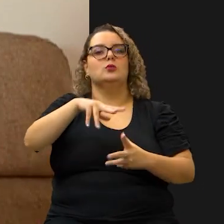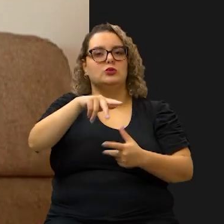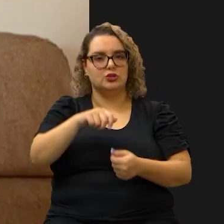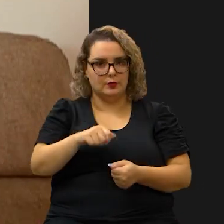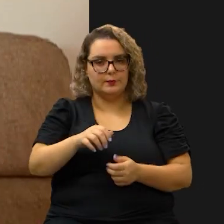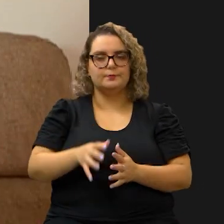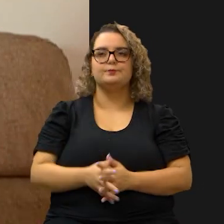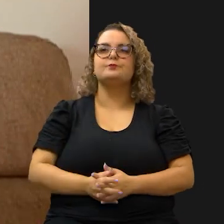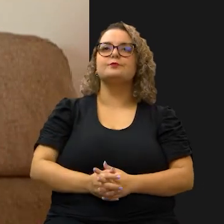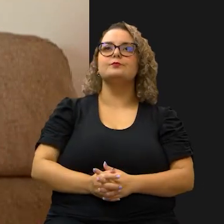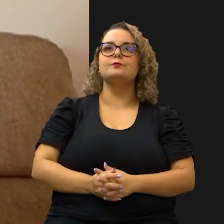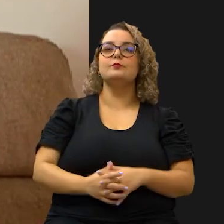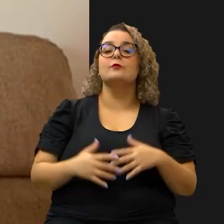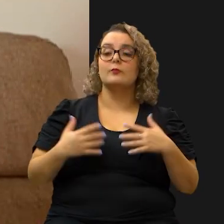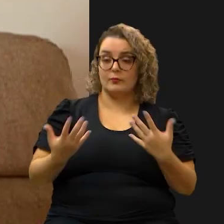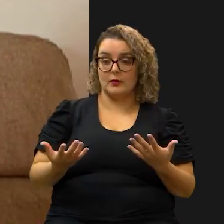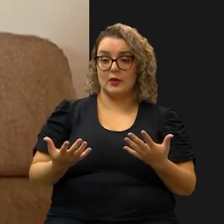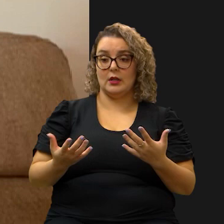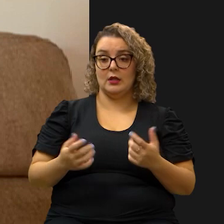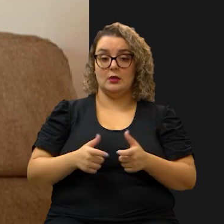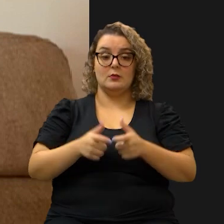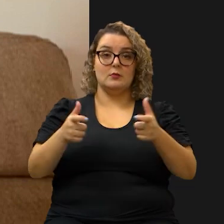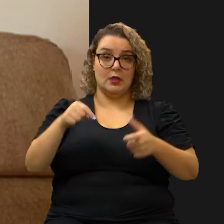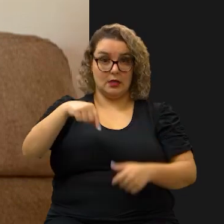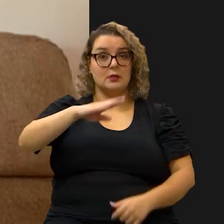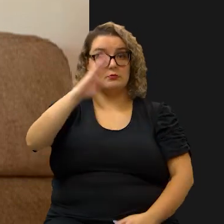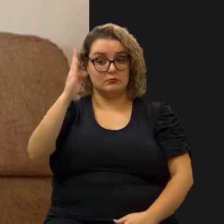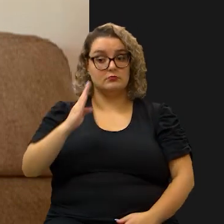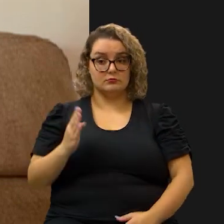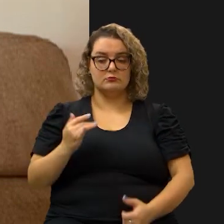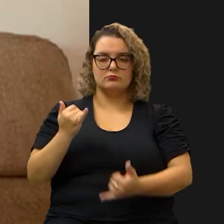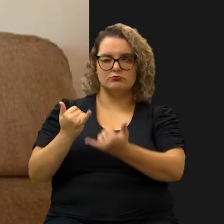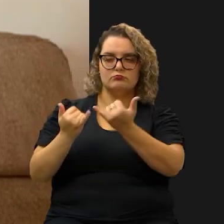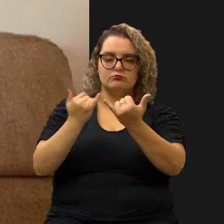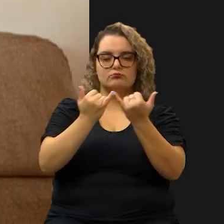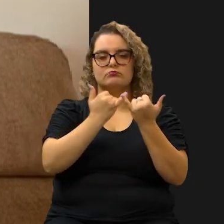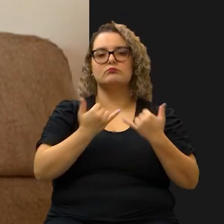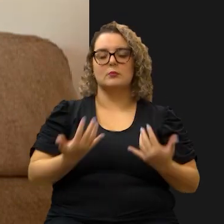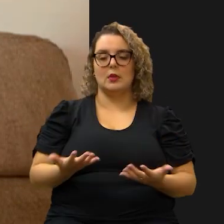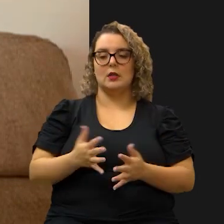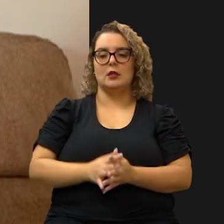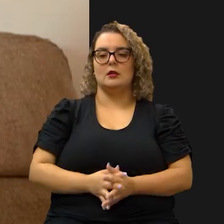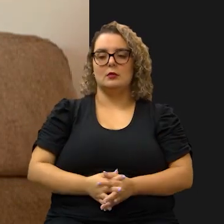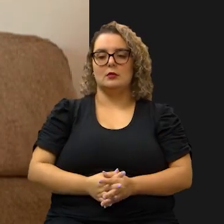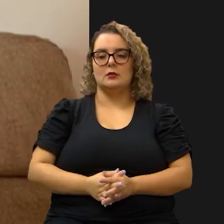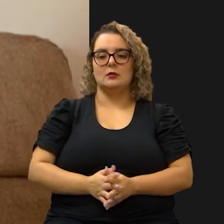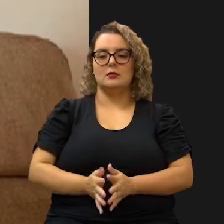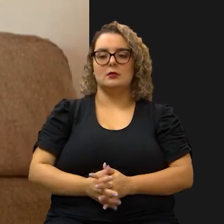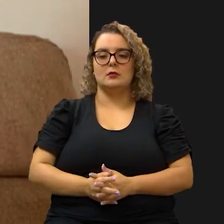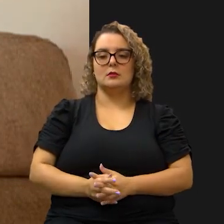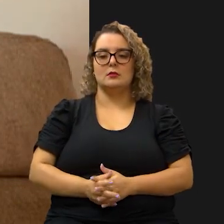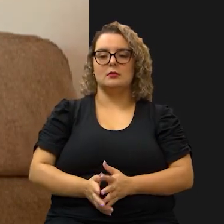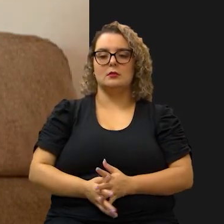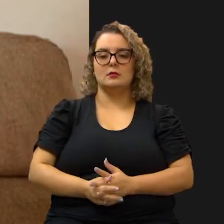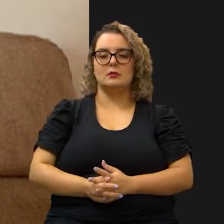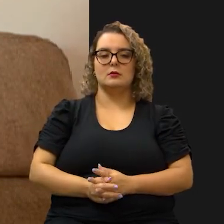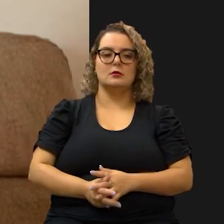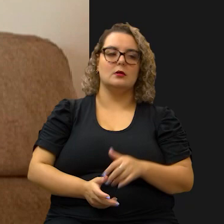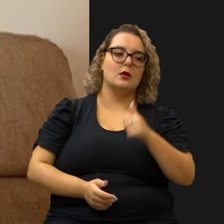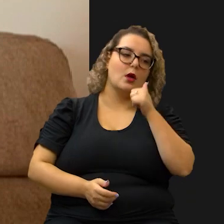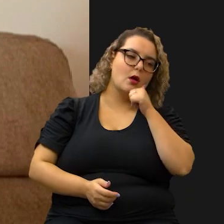da população mundial. E a incidência no Brasil é similar, né? Então, assim,